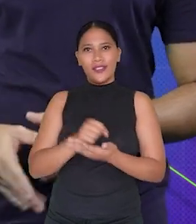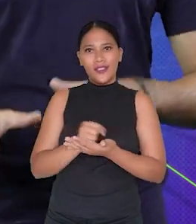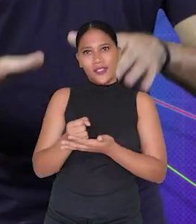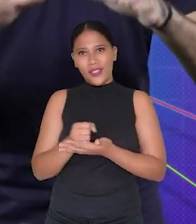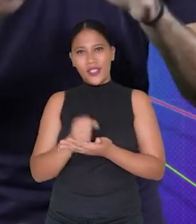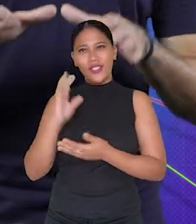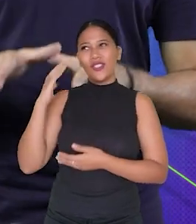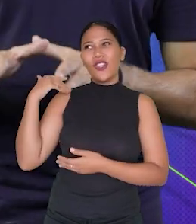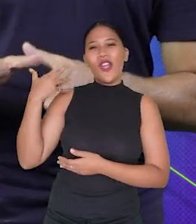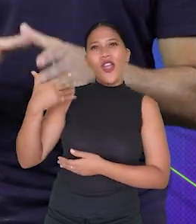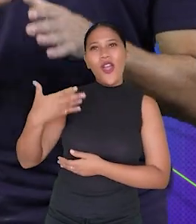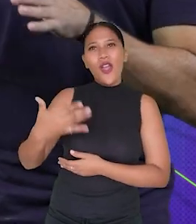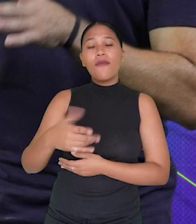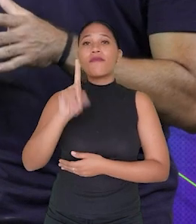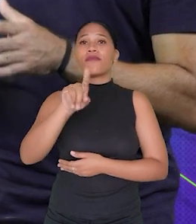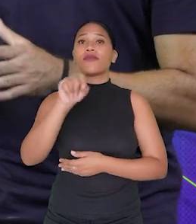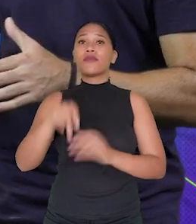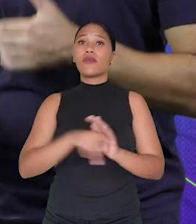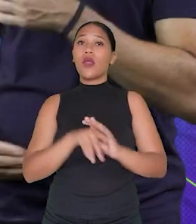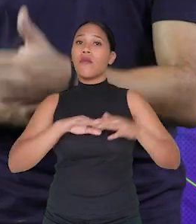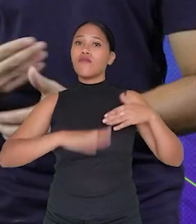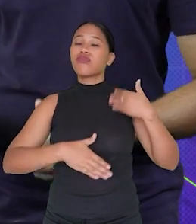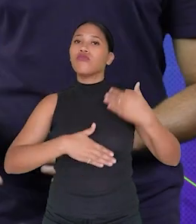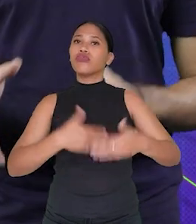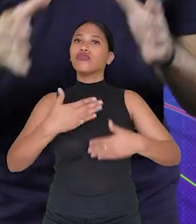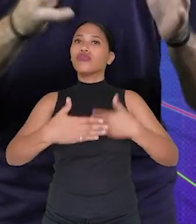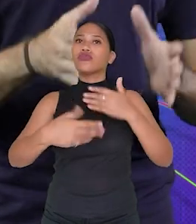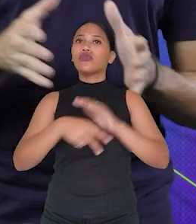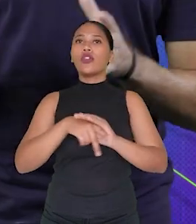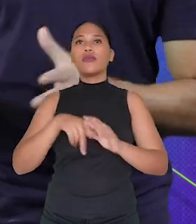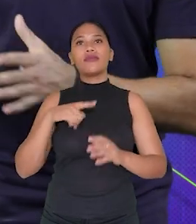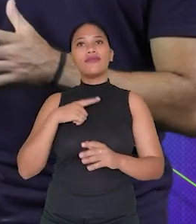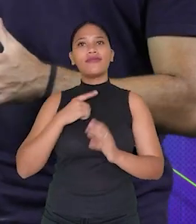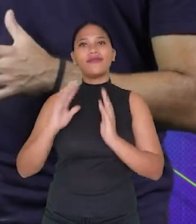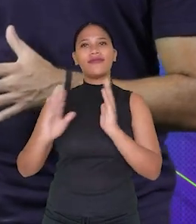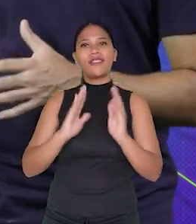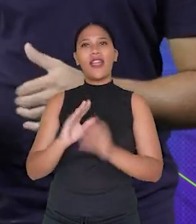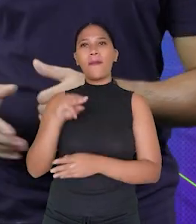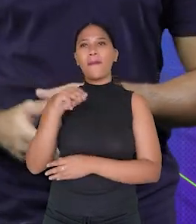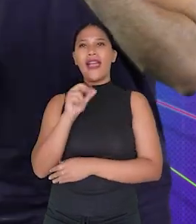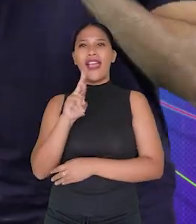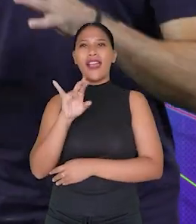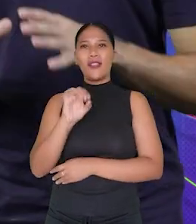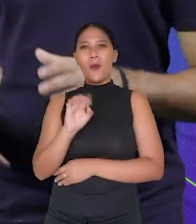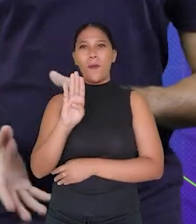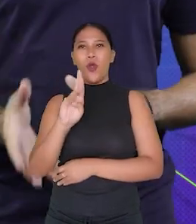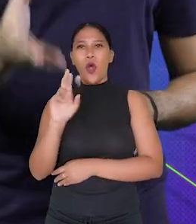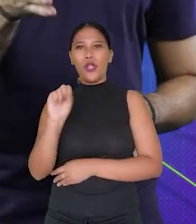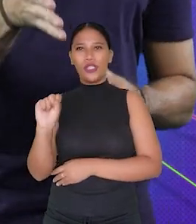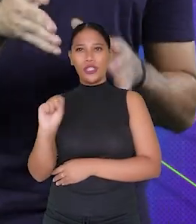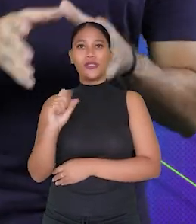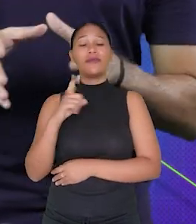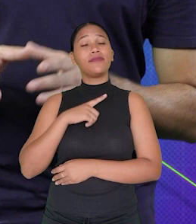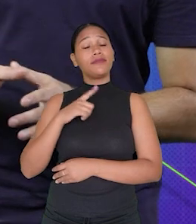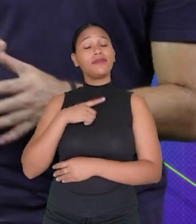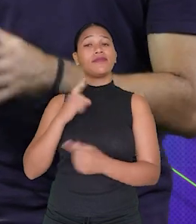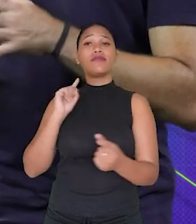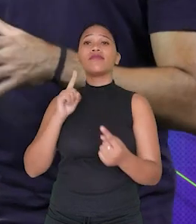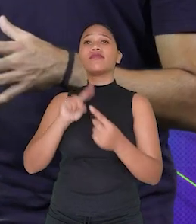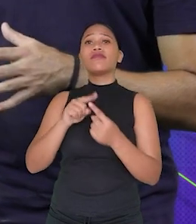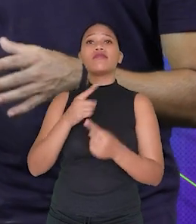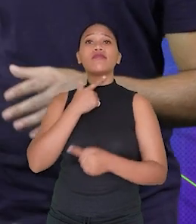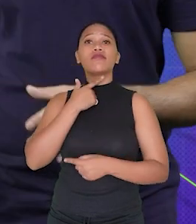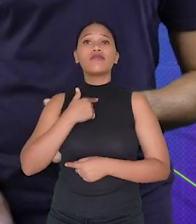videogame, e sua jornada tem sido constantemente desenvolvida ao longo das séries Super Mario Bros. Bowser tem suas próprias